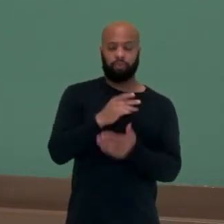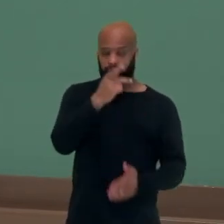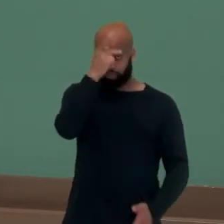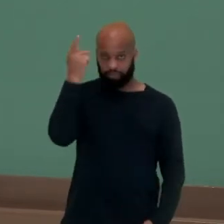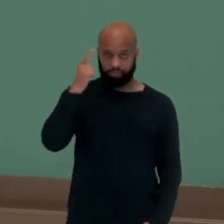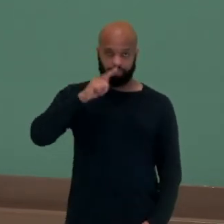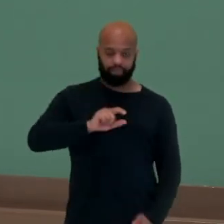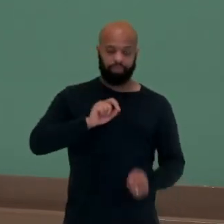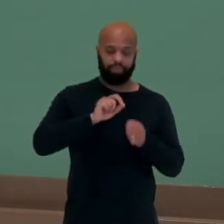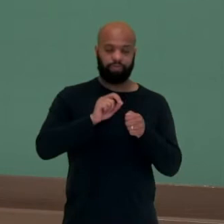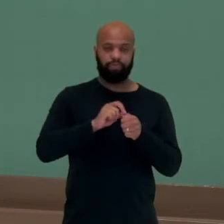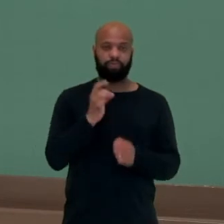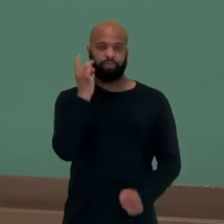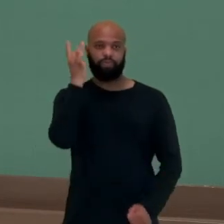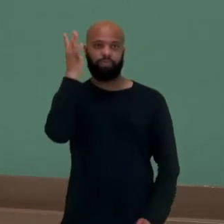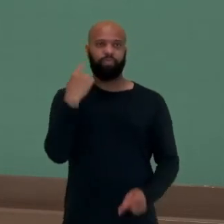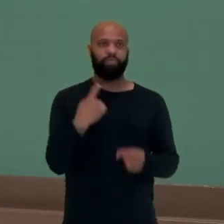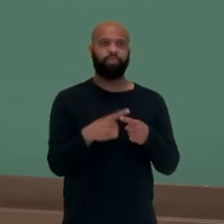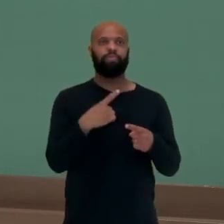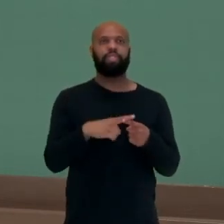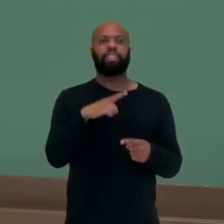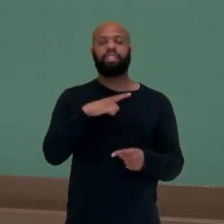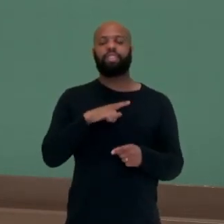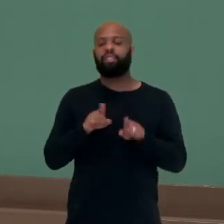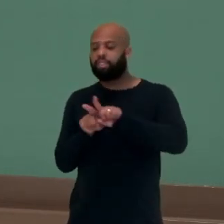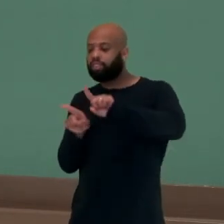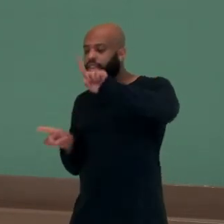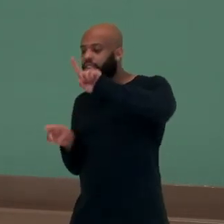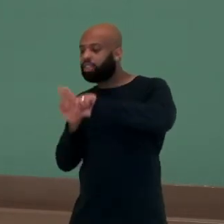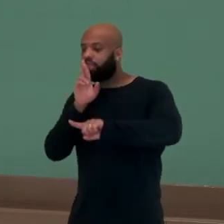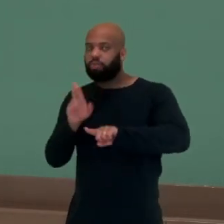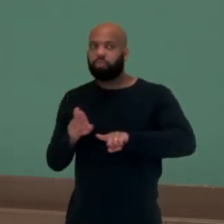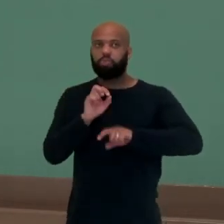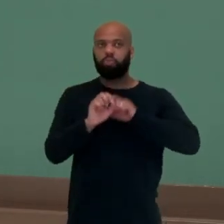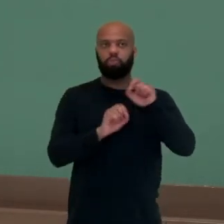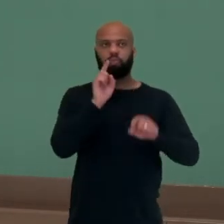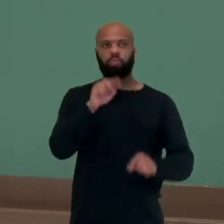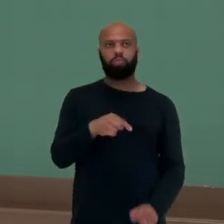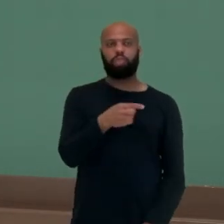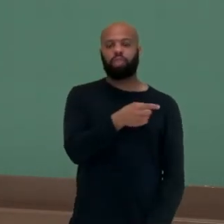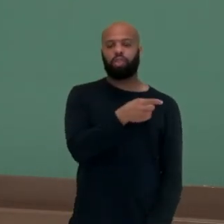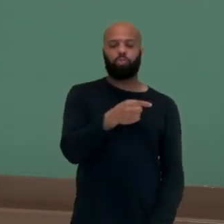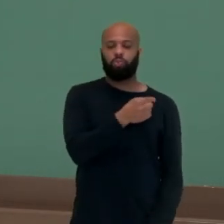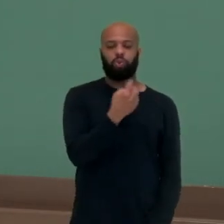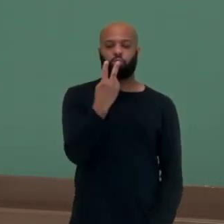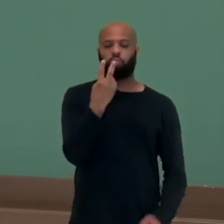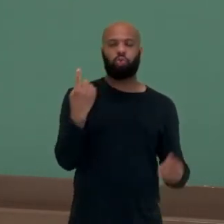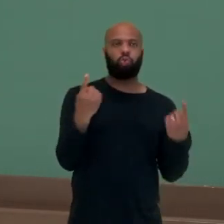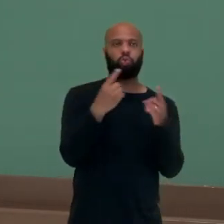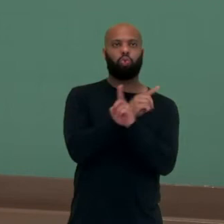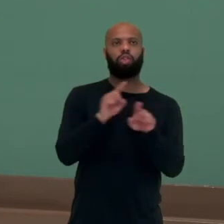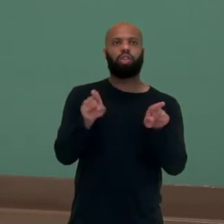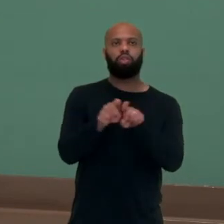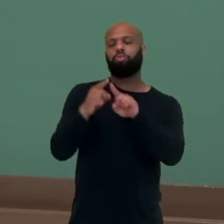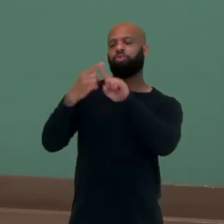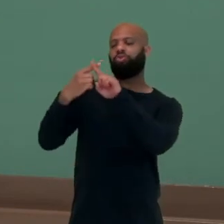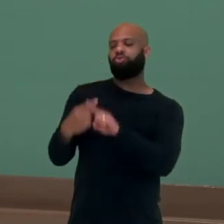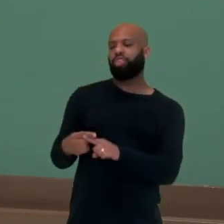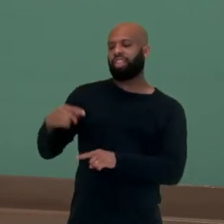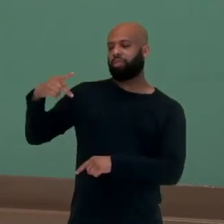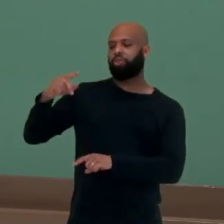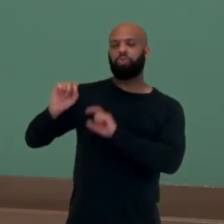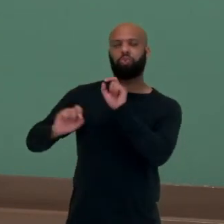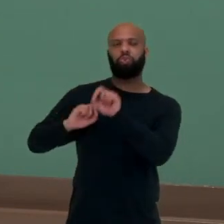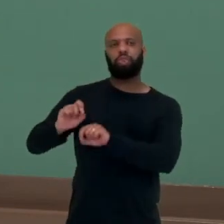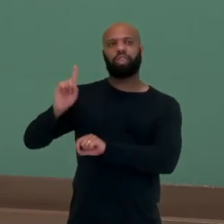A soma das raízes é 2 negativo, que vai ser sempre sinal oposto, e o produto das